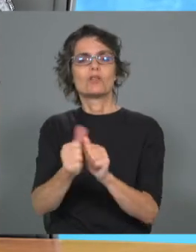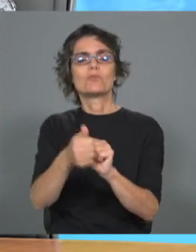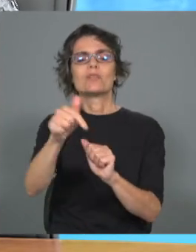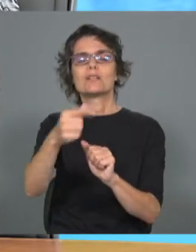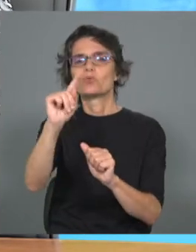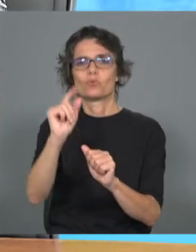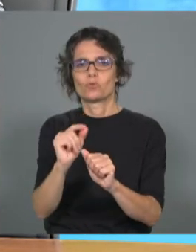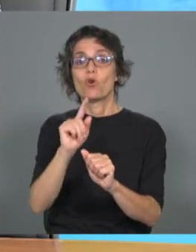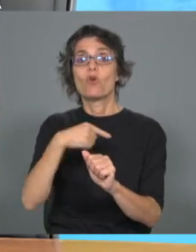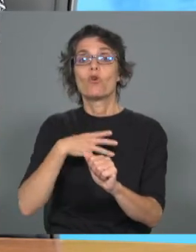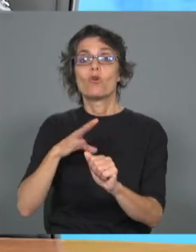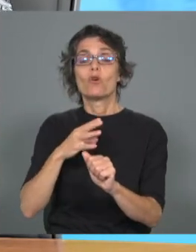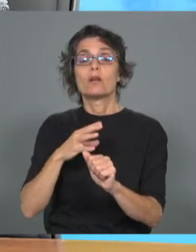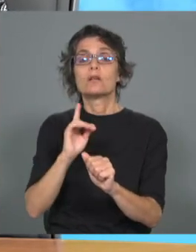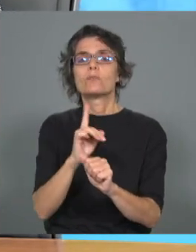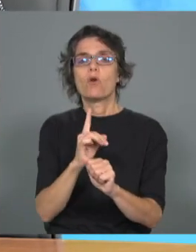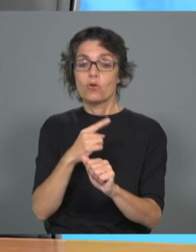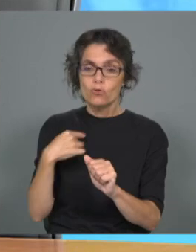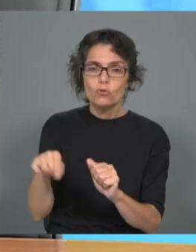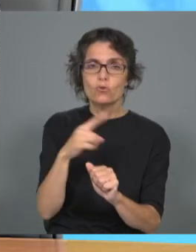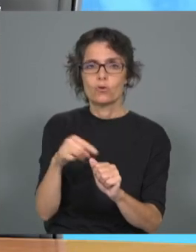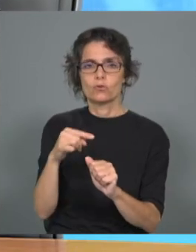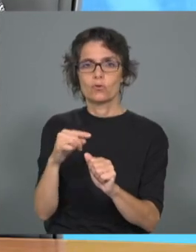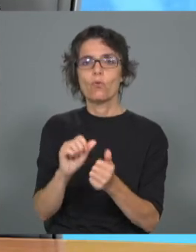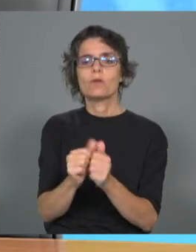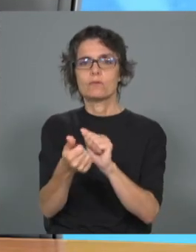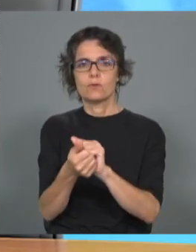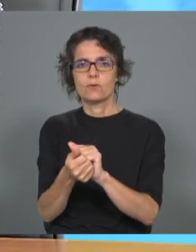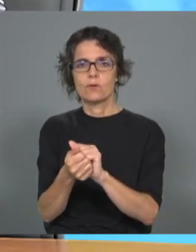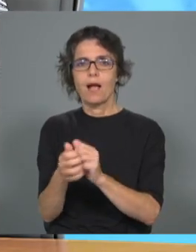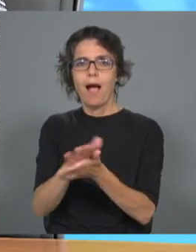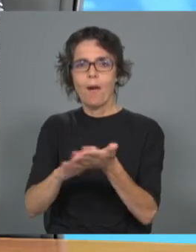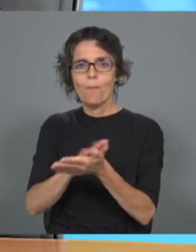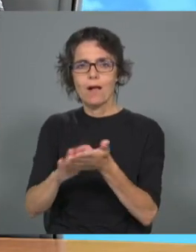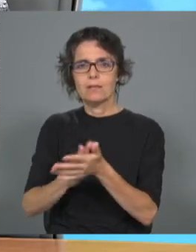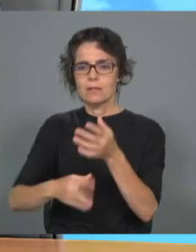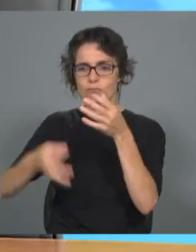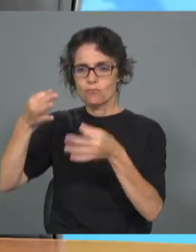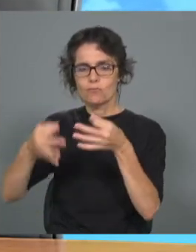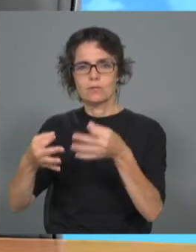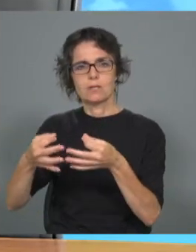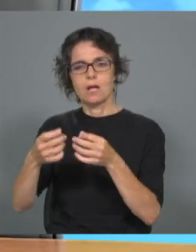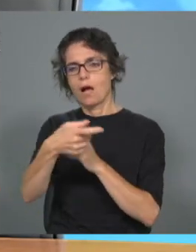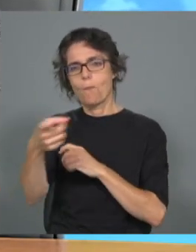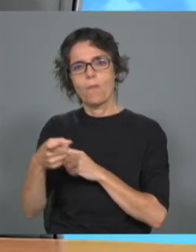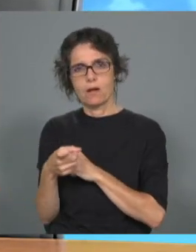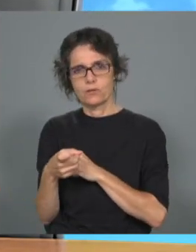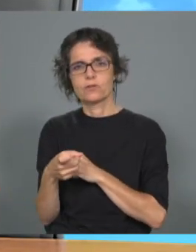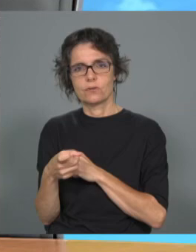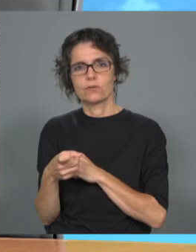queremos. Queremos uma transformação pela justiça, pela paz, mas